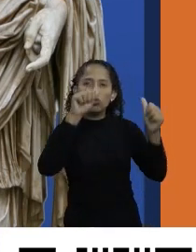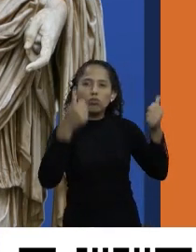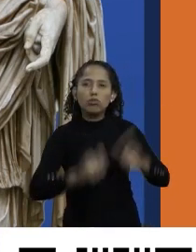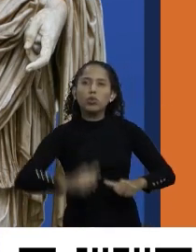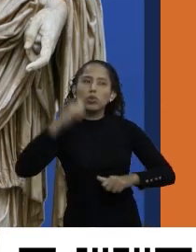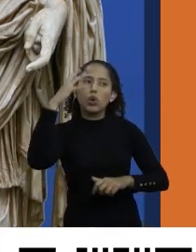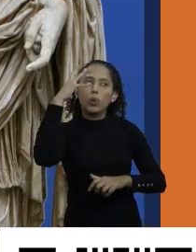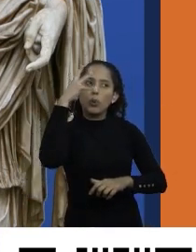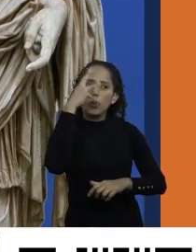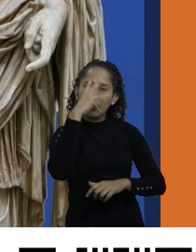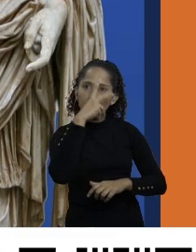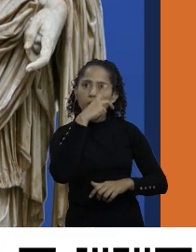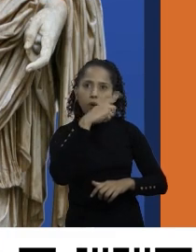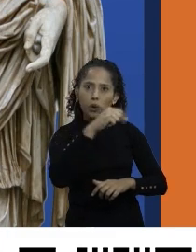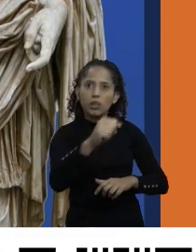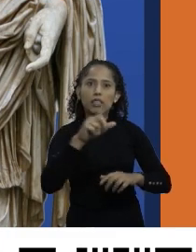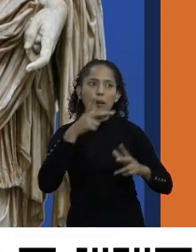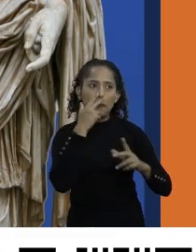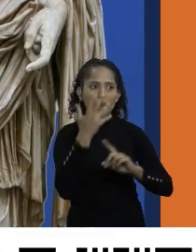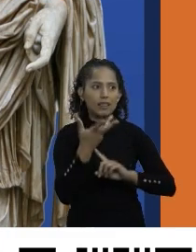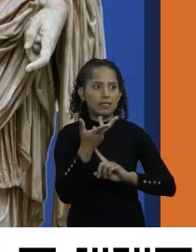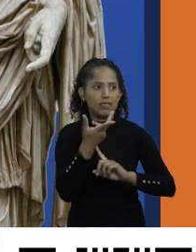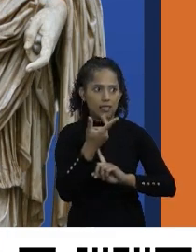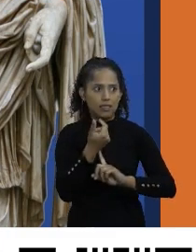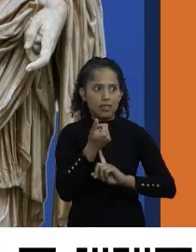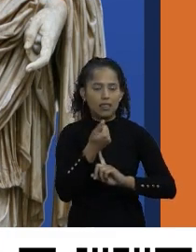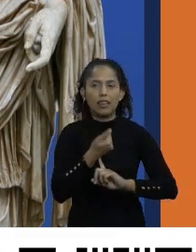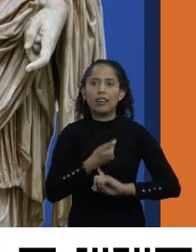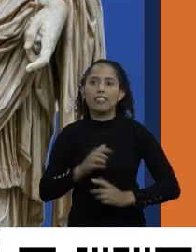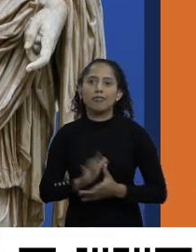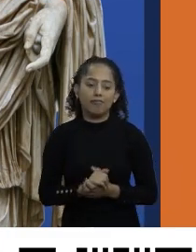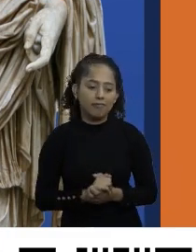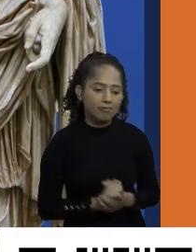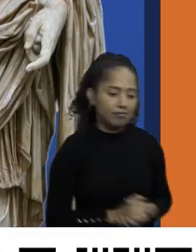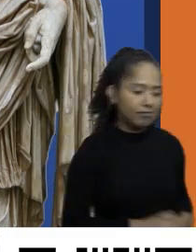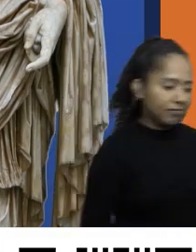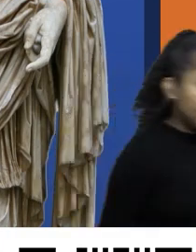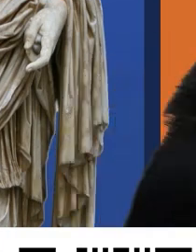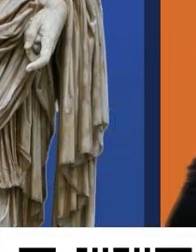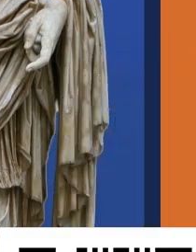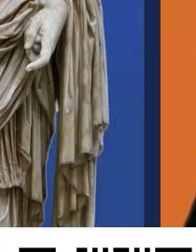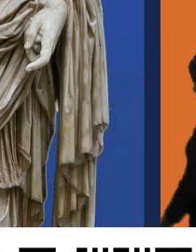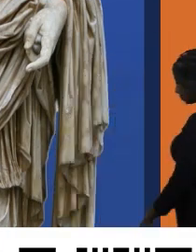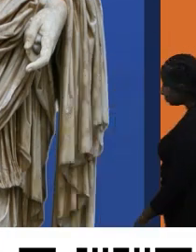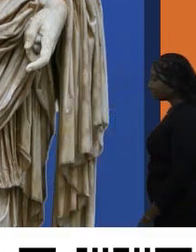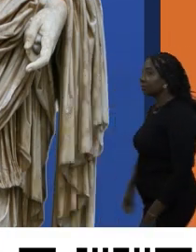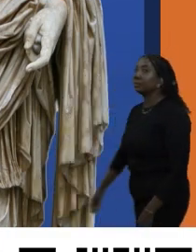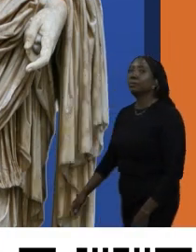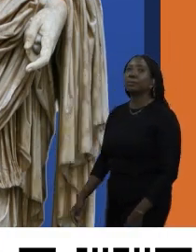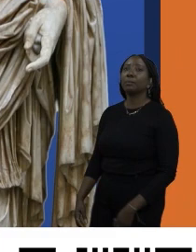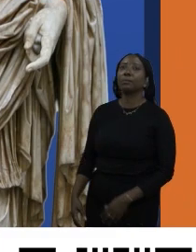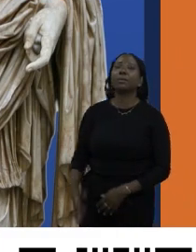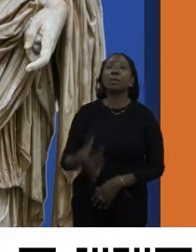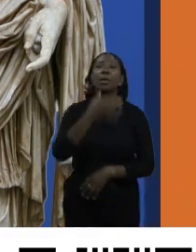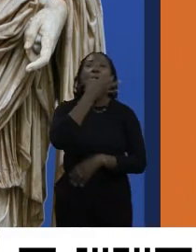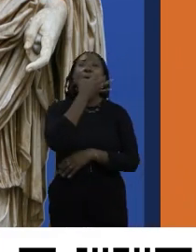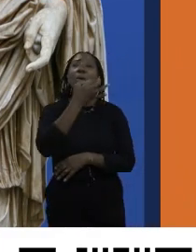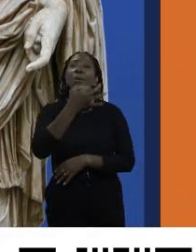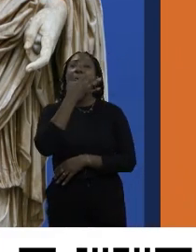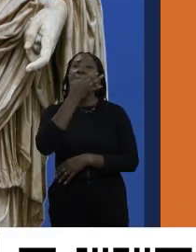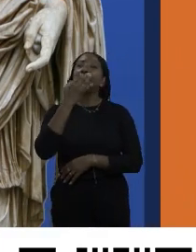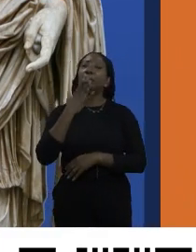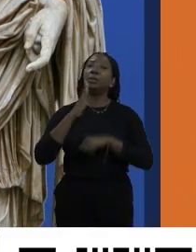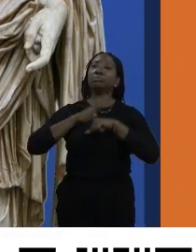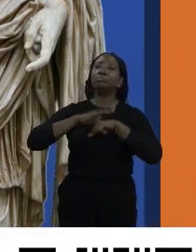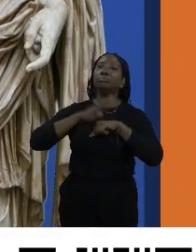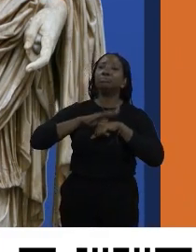bonita, como se fosse uma obra de arte. Na minha opinião, a gente tem que tratar essas 24 horas como se fosse uma obra de arte. Da hora que